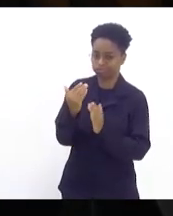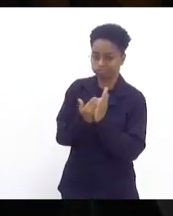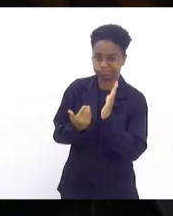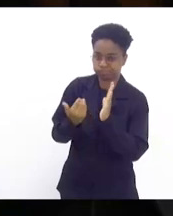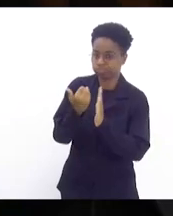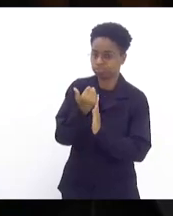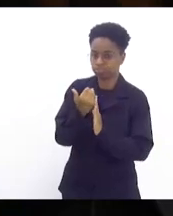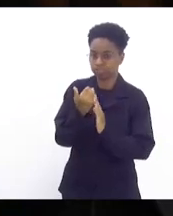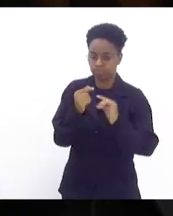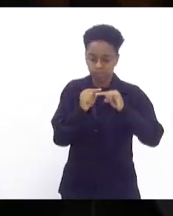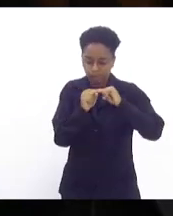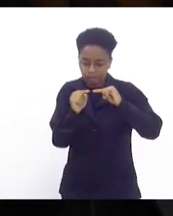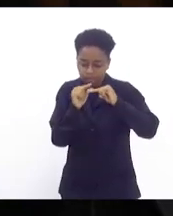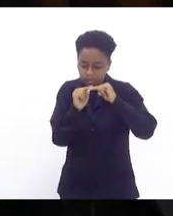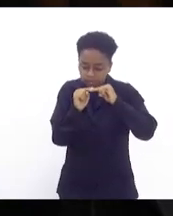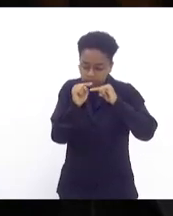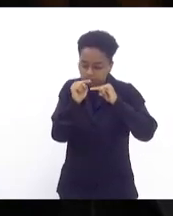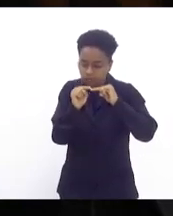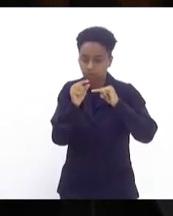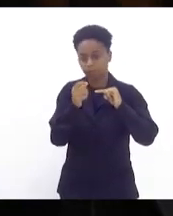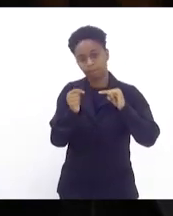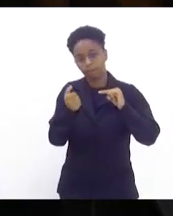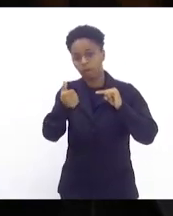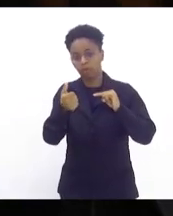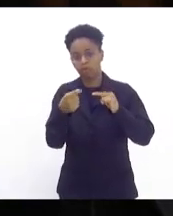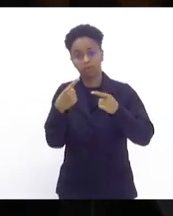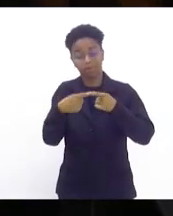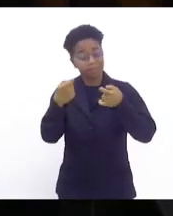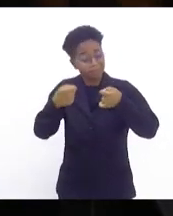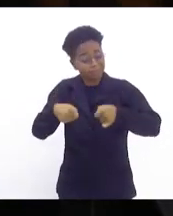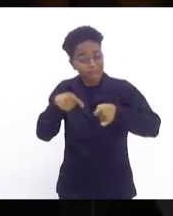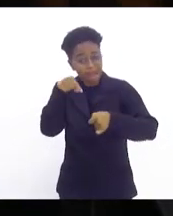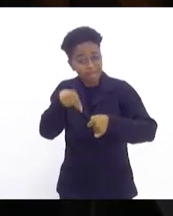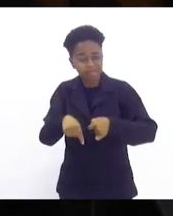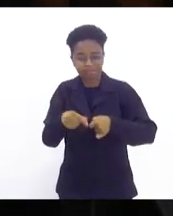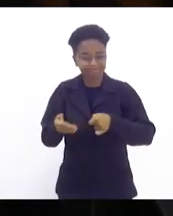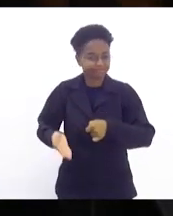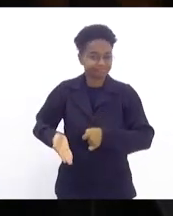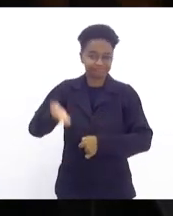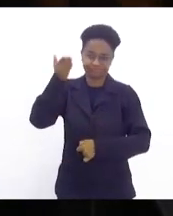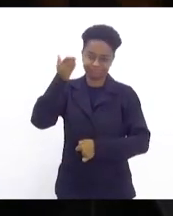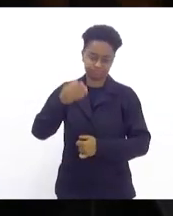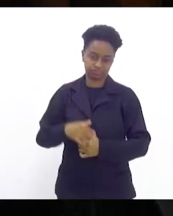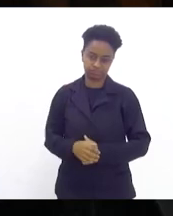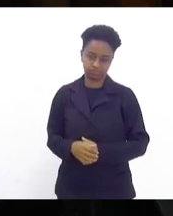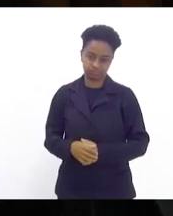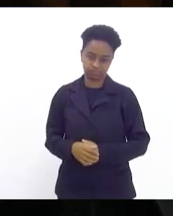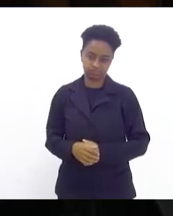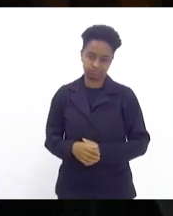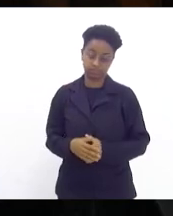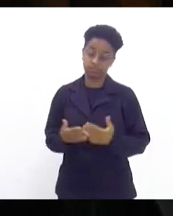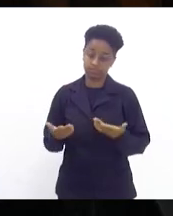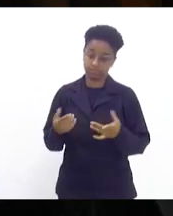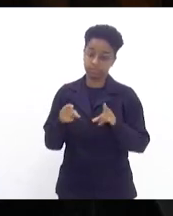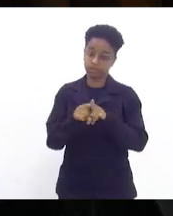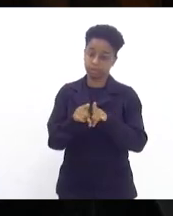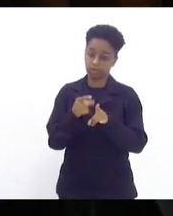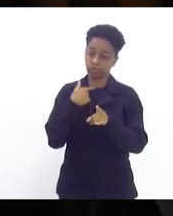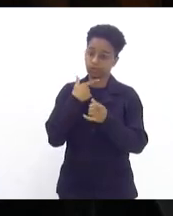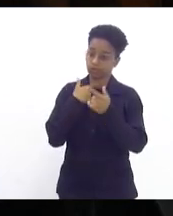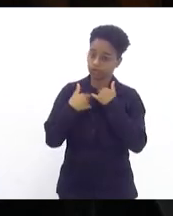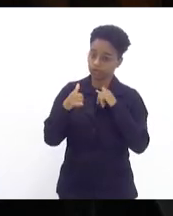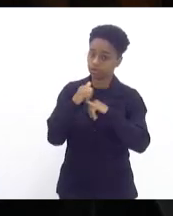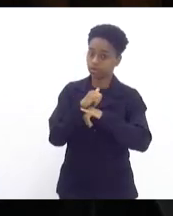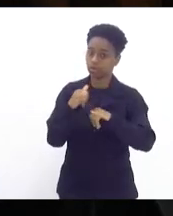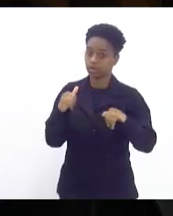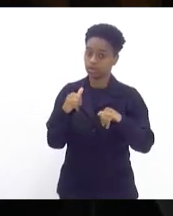a necessidades desse país queria ainda registrar que a